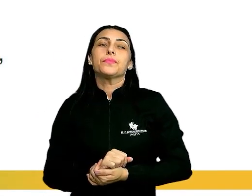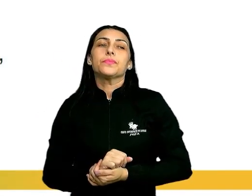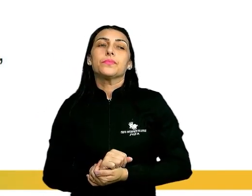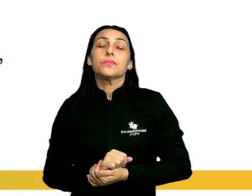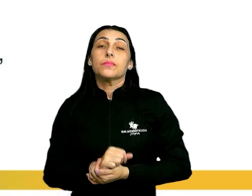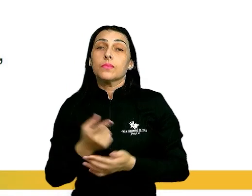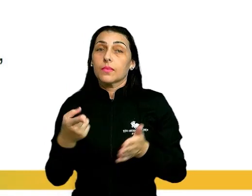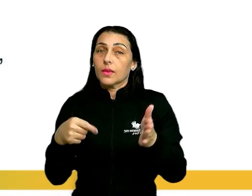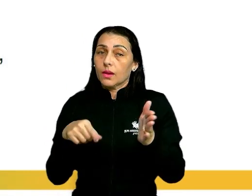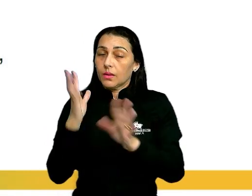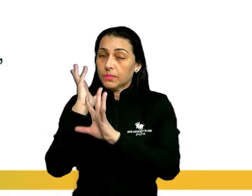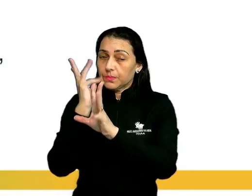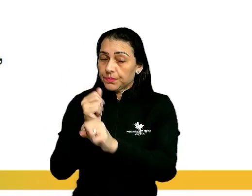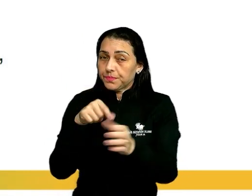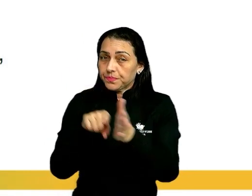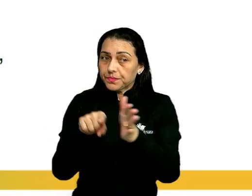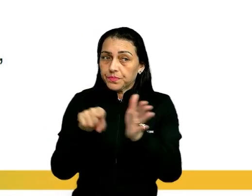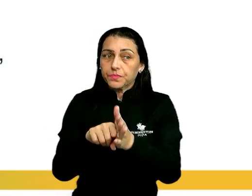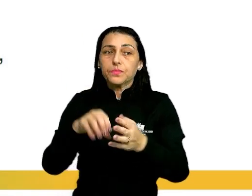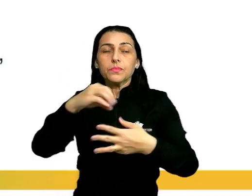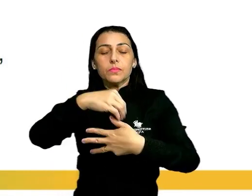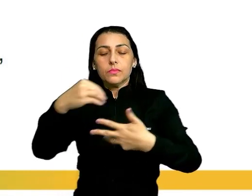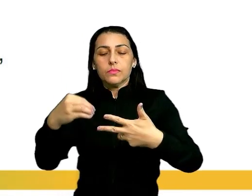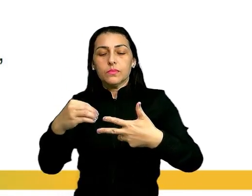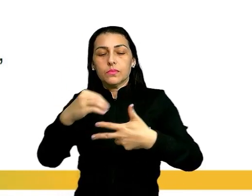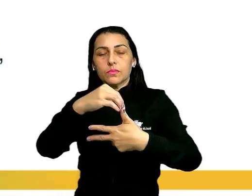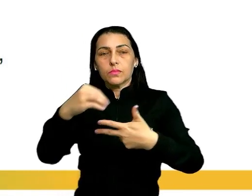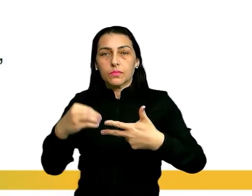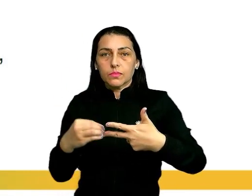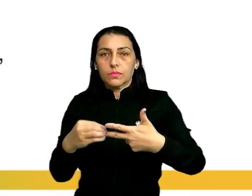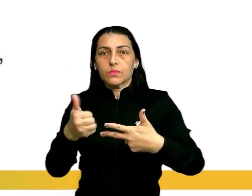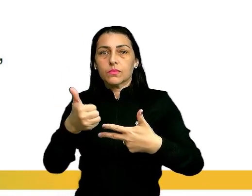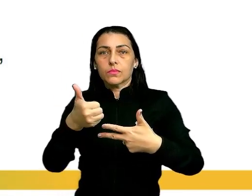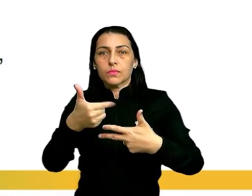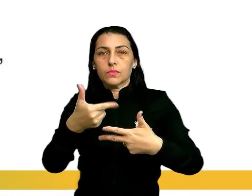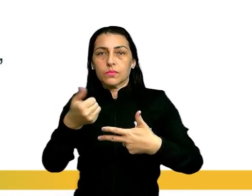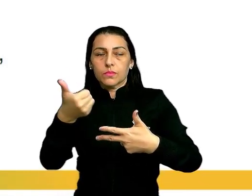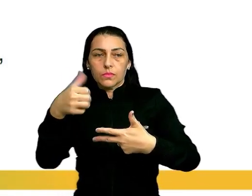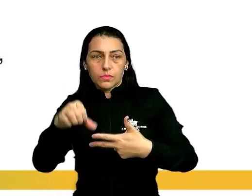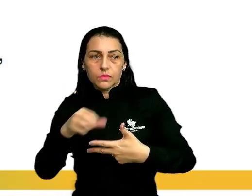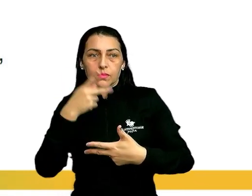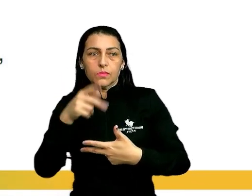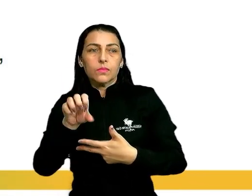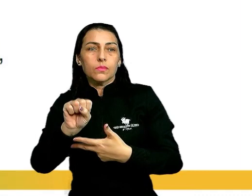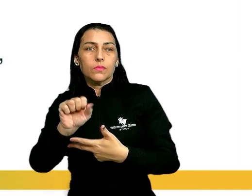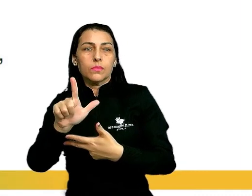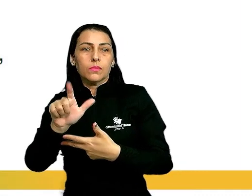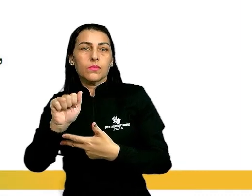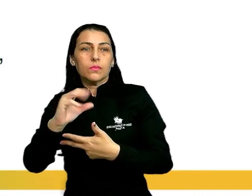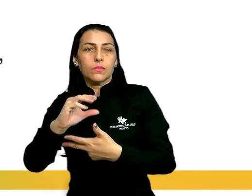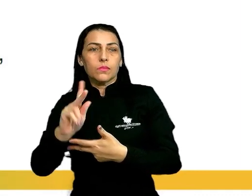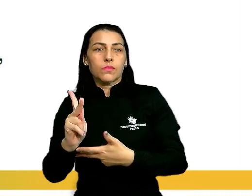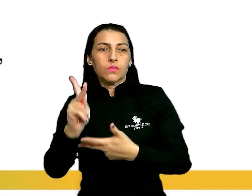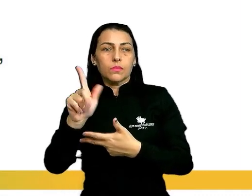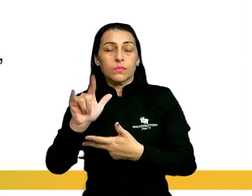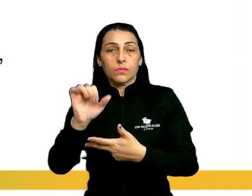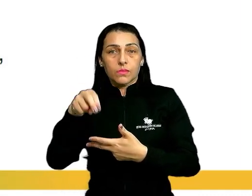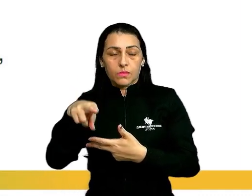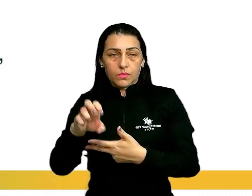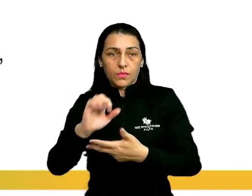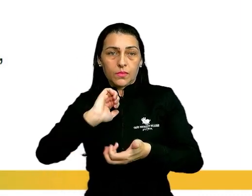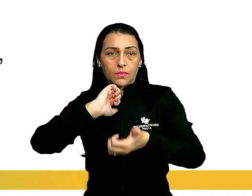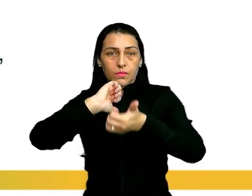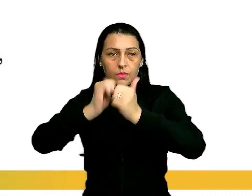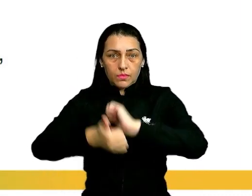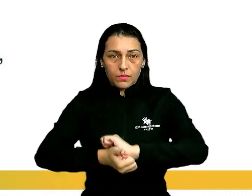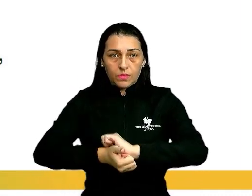lá para as questões de revisão pegamos aqui uma questão do Enem de 2019 que fala o seguinte o slik Line que é um esporte